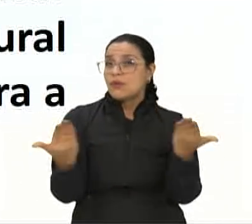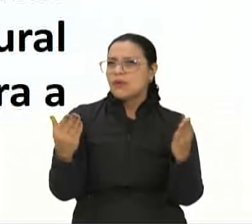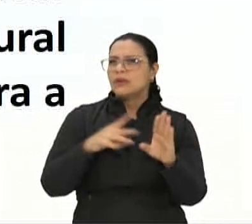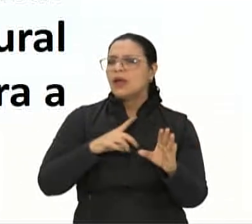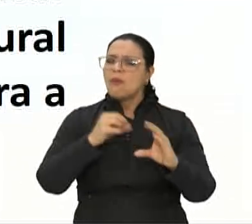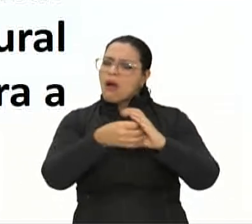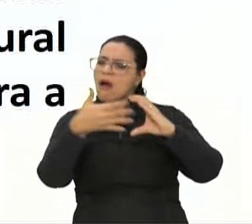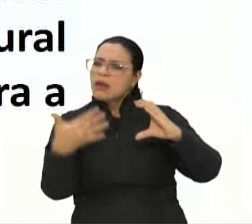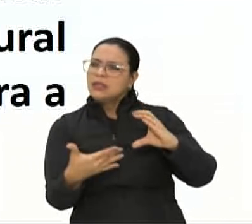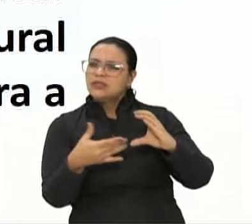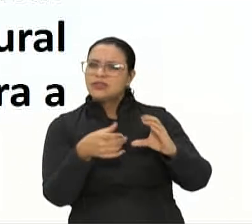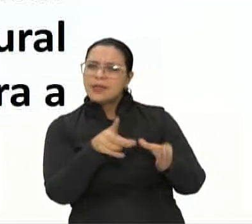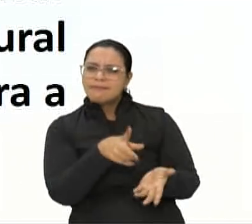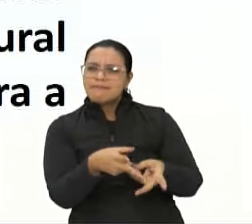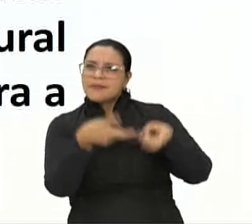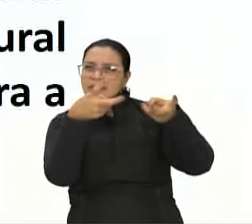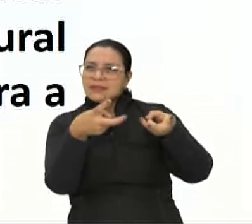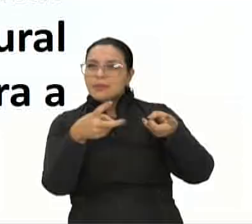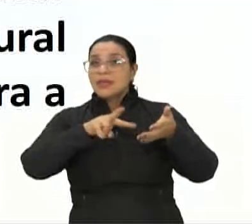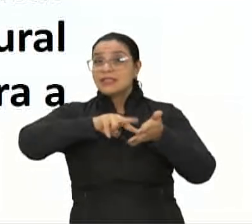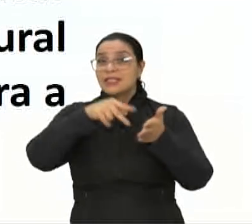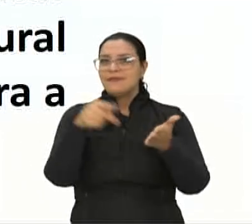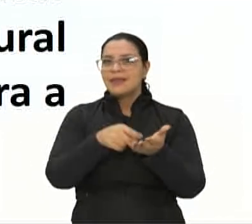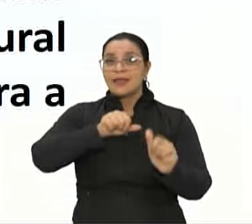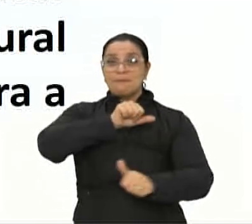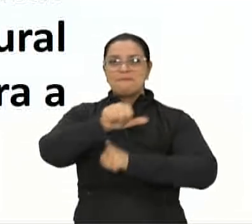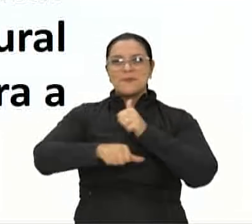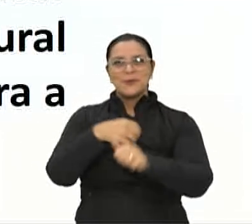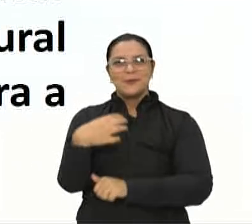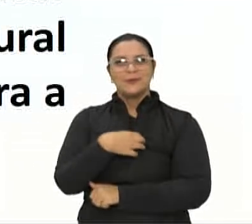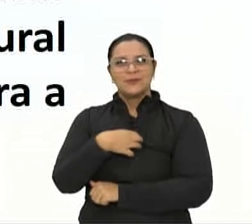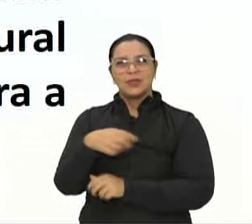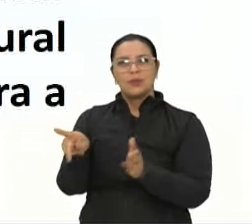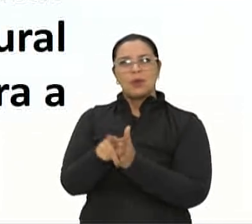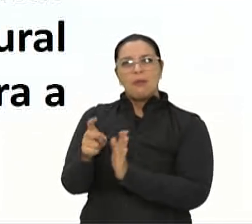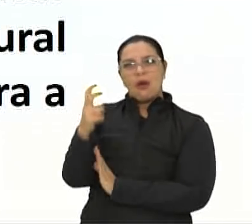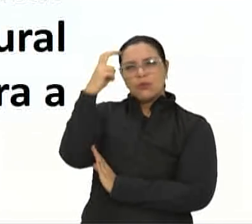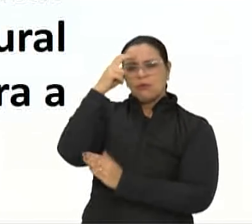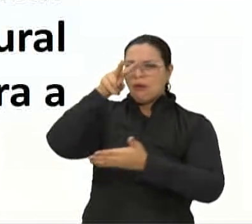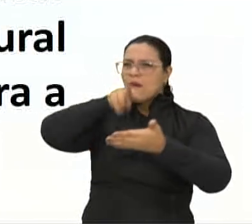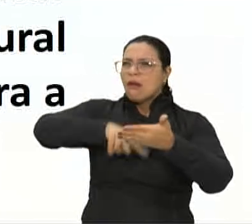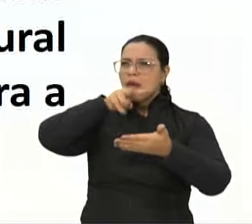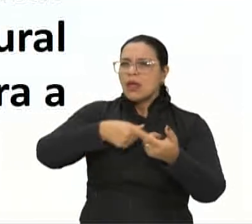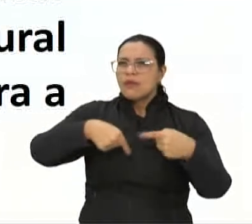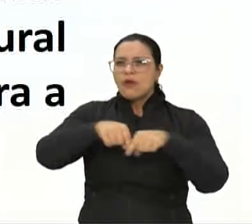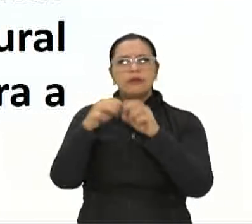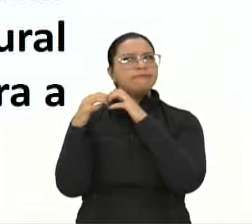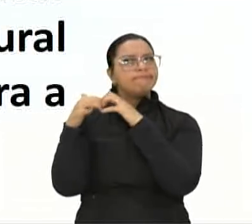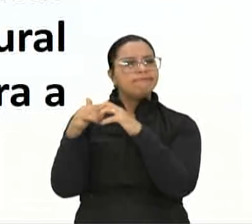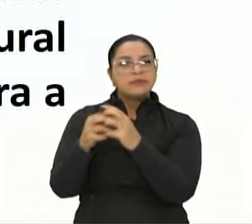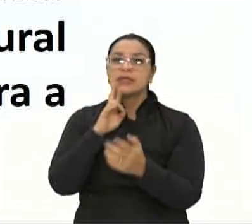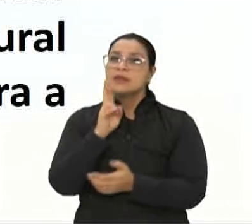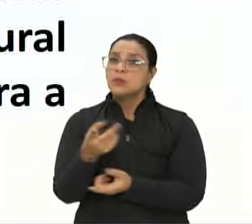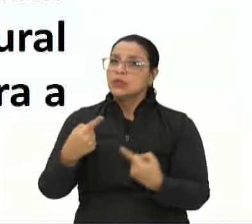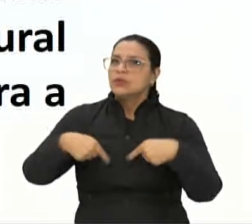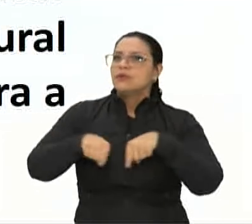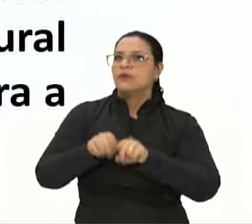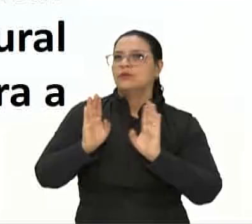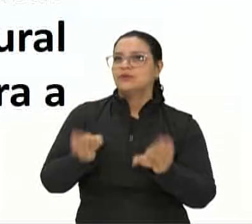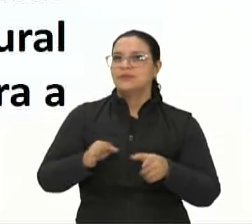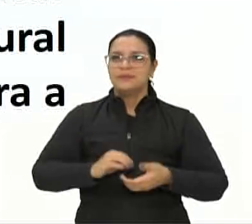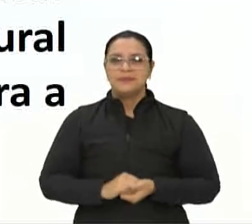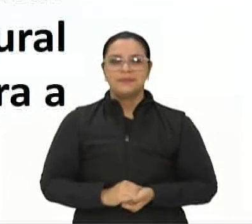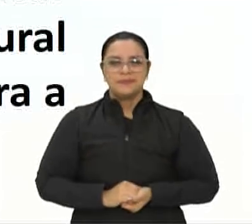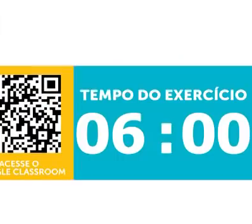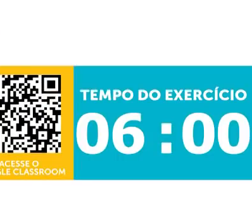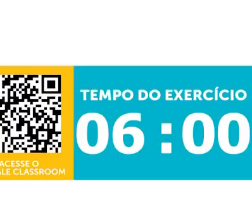que a gente consegue puxar ali que tem a ver com esse renascimento cultural? Dê uma lida ali na citação, uma pensada, responde para mim, depois volta aqui.